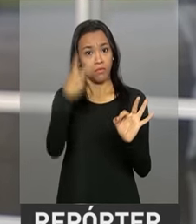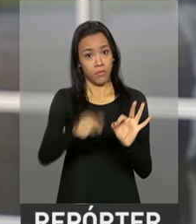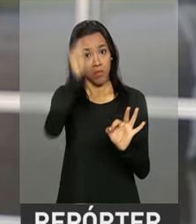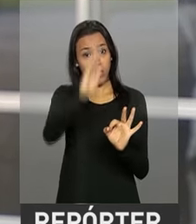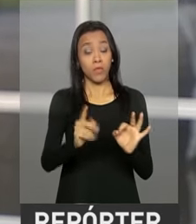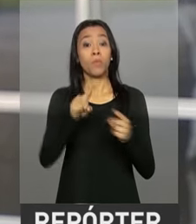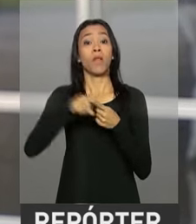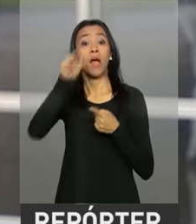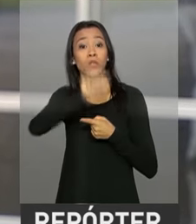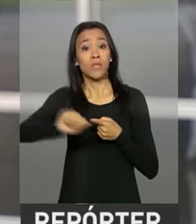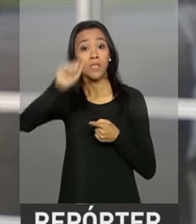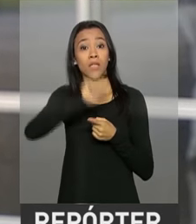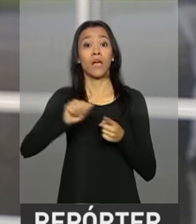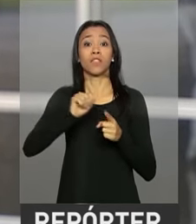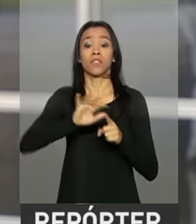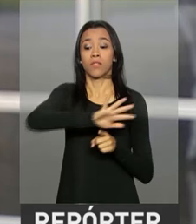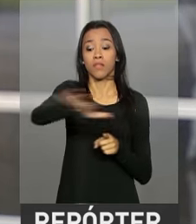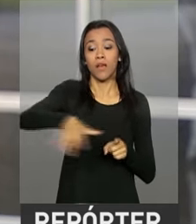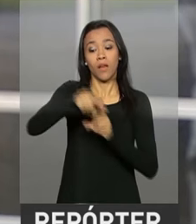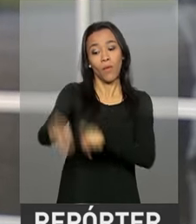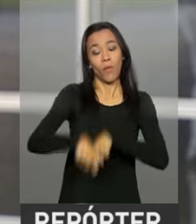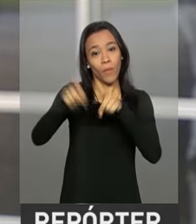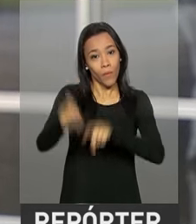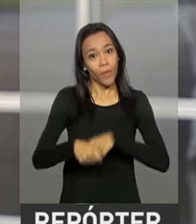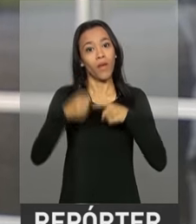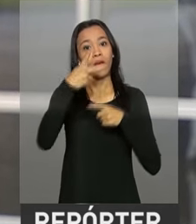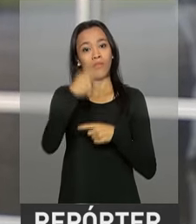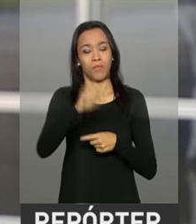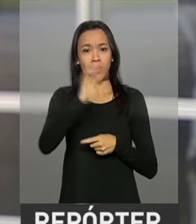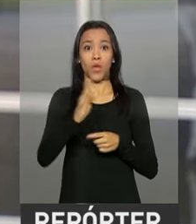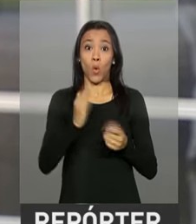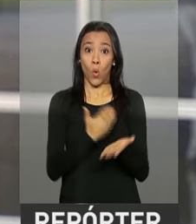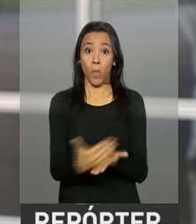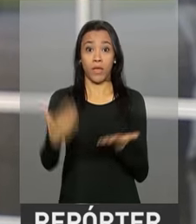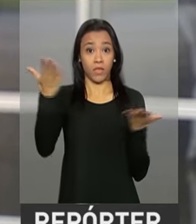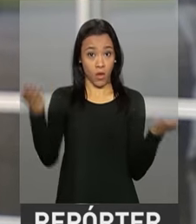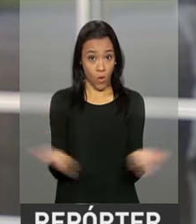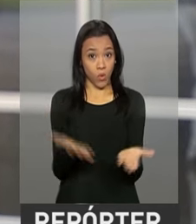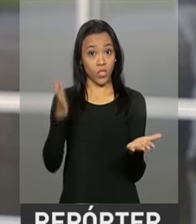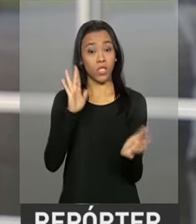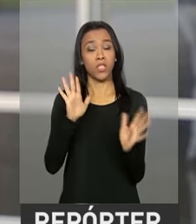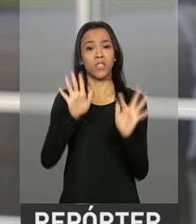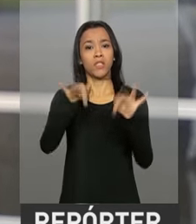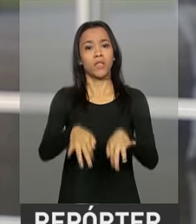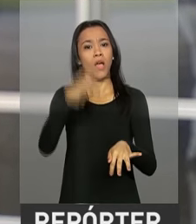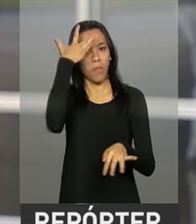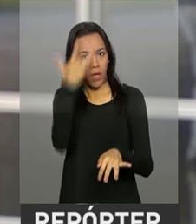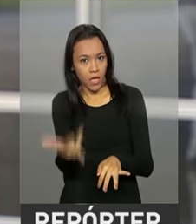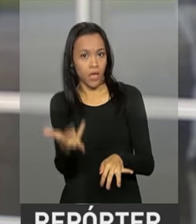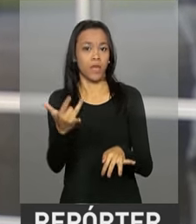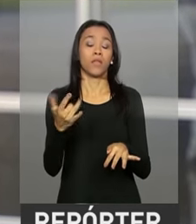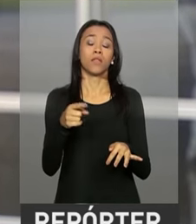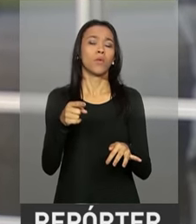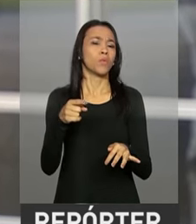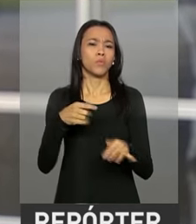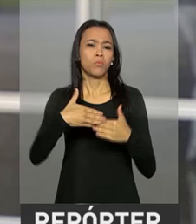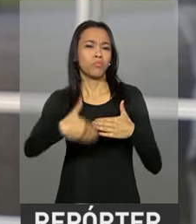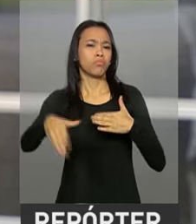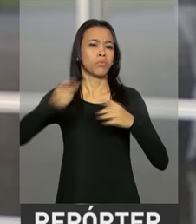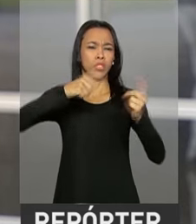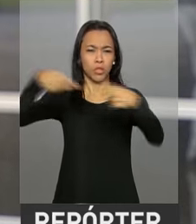pela Sociedade Rural Brasileira. Ele começa hoje e termina amanhã. Durante o evento vai ser discutido o